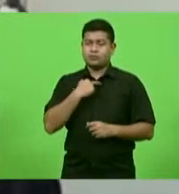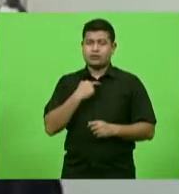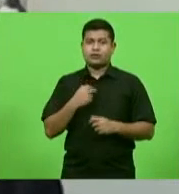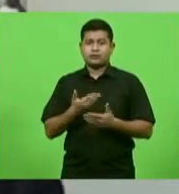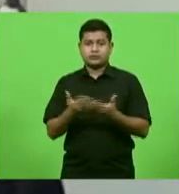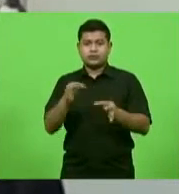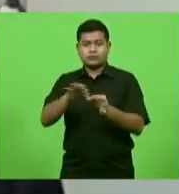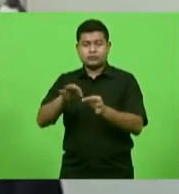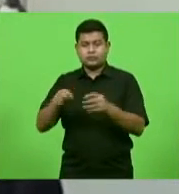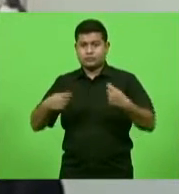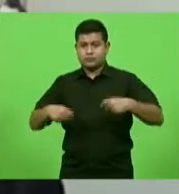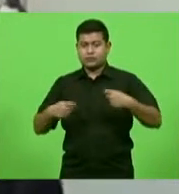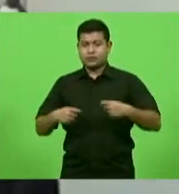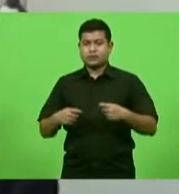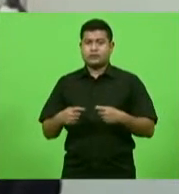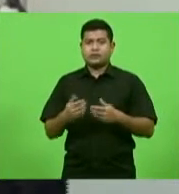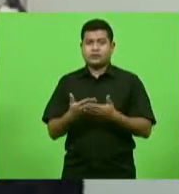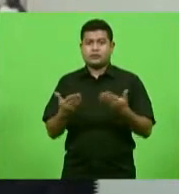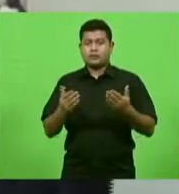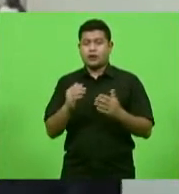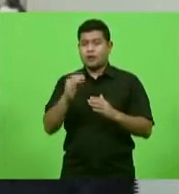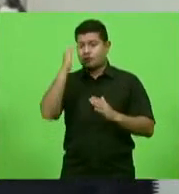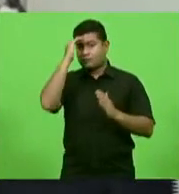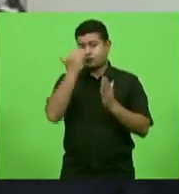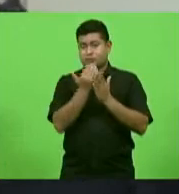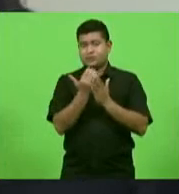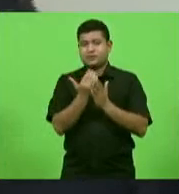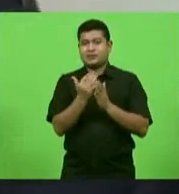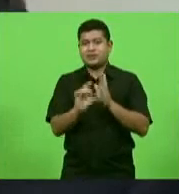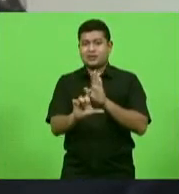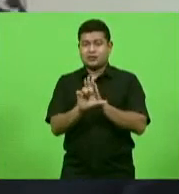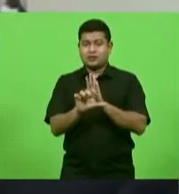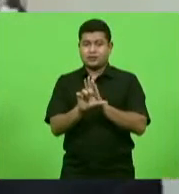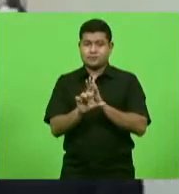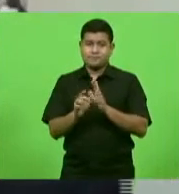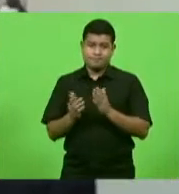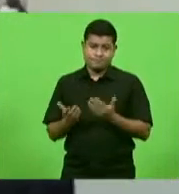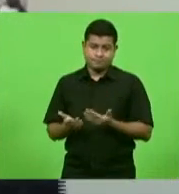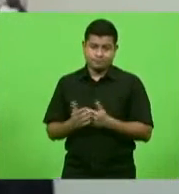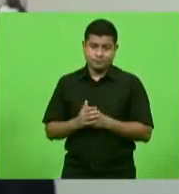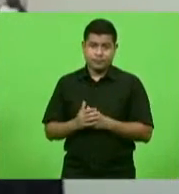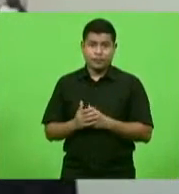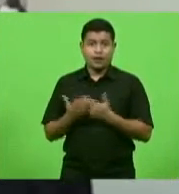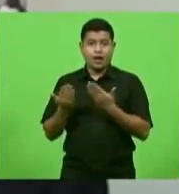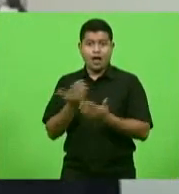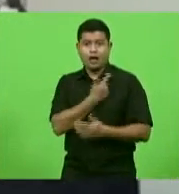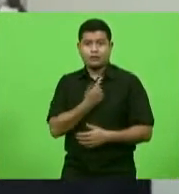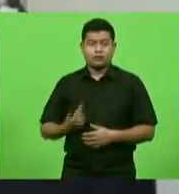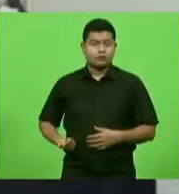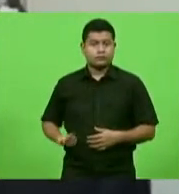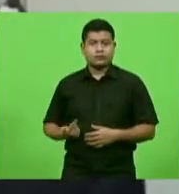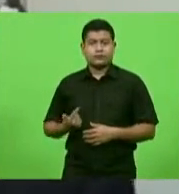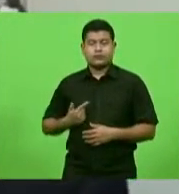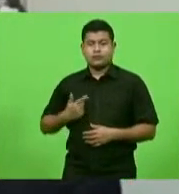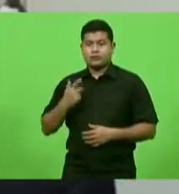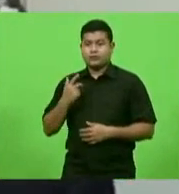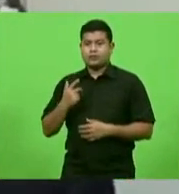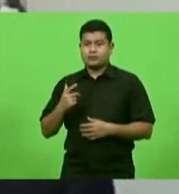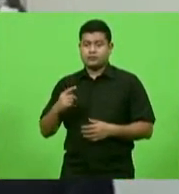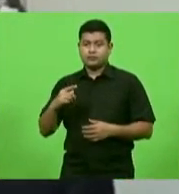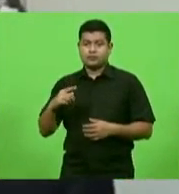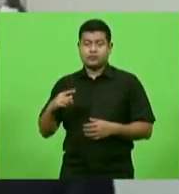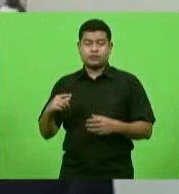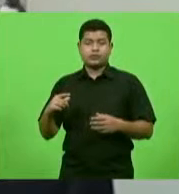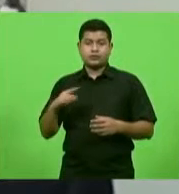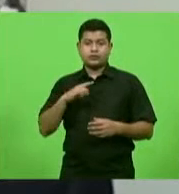derradeiro, os representantes imputam ao governador o fato de faltar com a verdade na comissão parlamentar